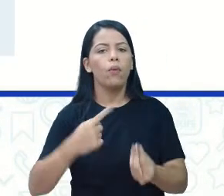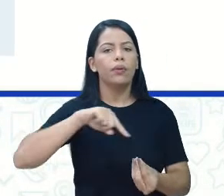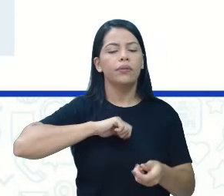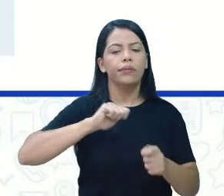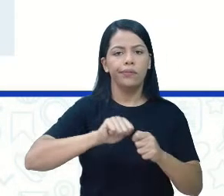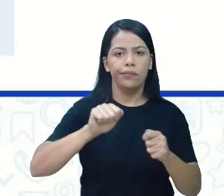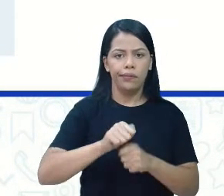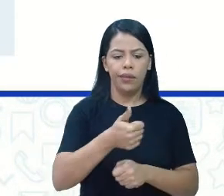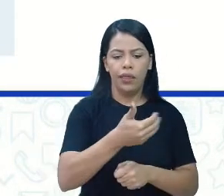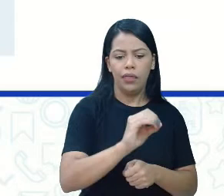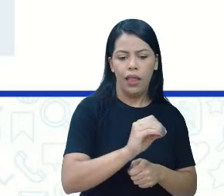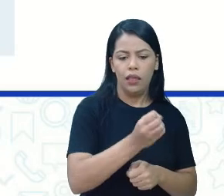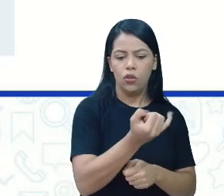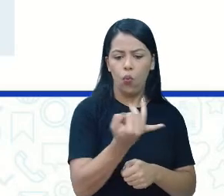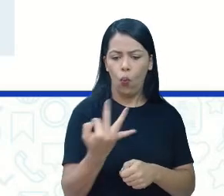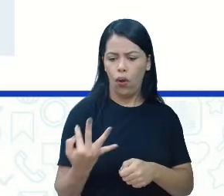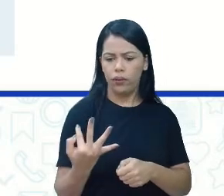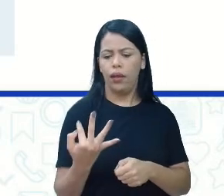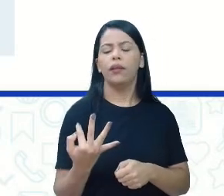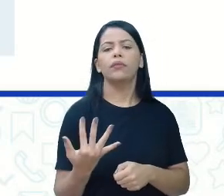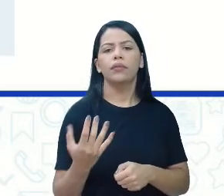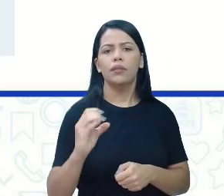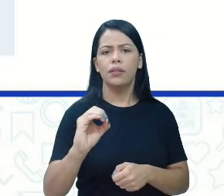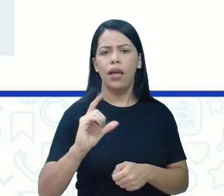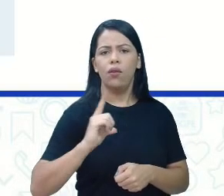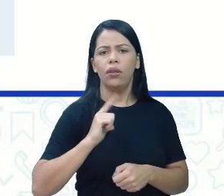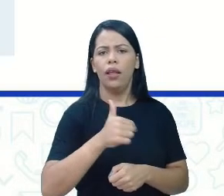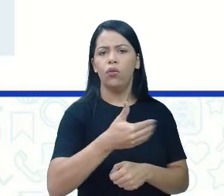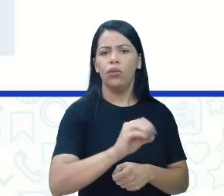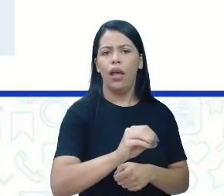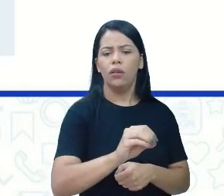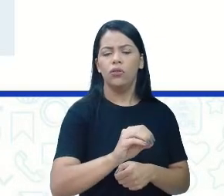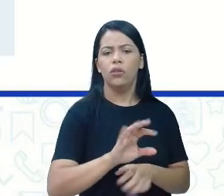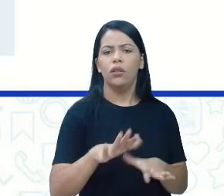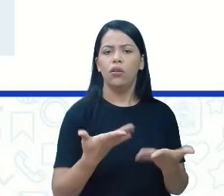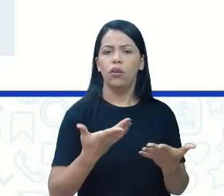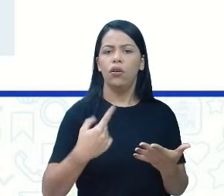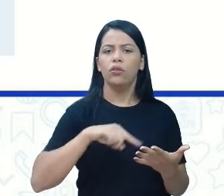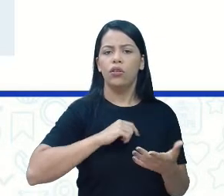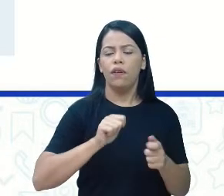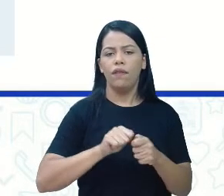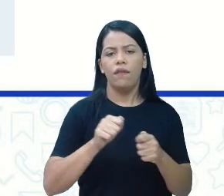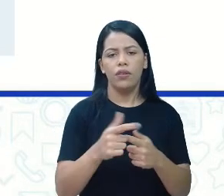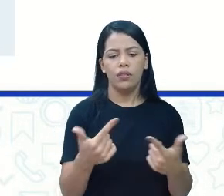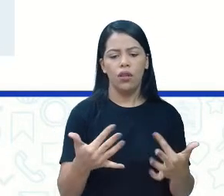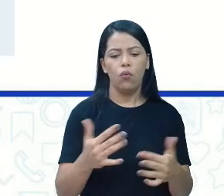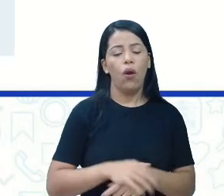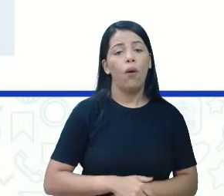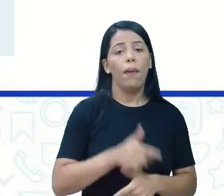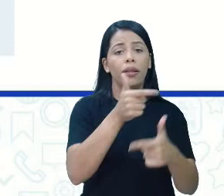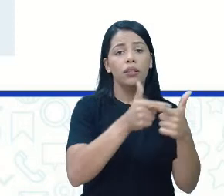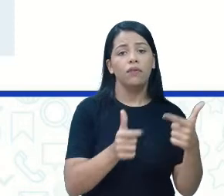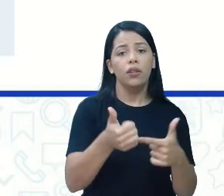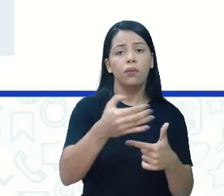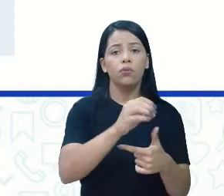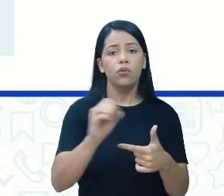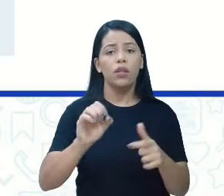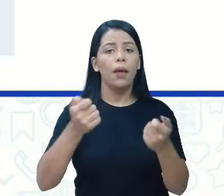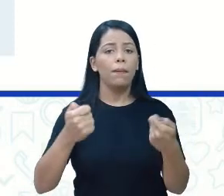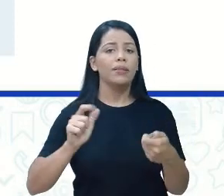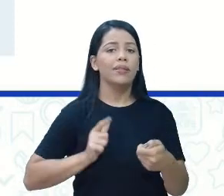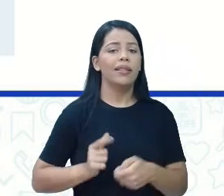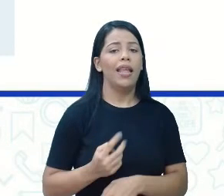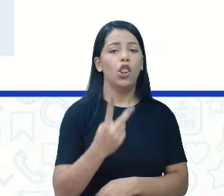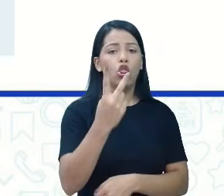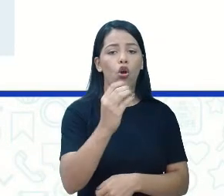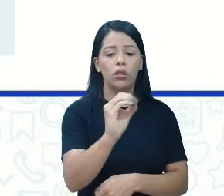a quantidade de zeros que o 10 possui, né? Então, a gente vai fazer a mesma coisa. Para dividir para 100, eu tenho que ter 2